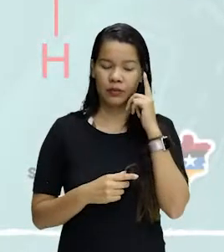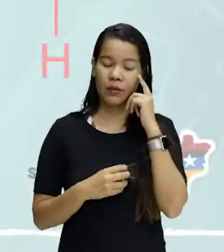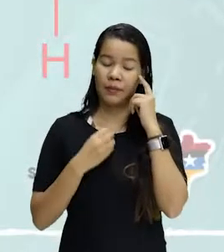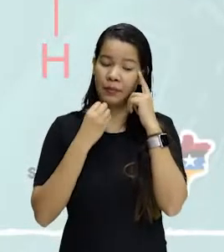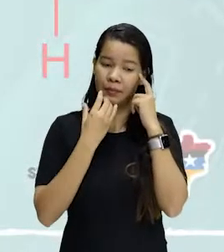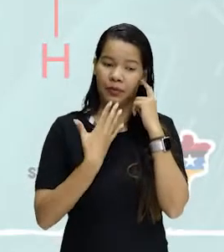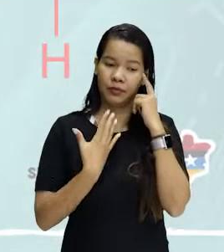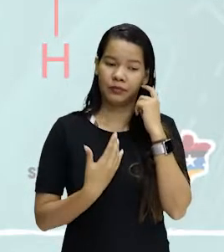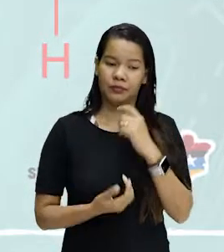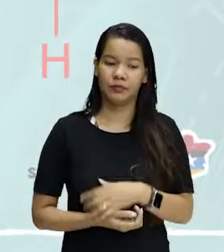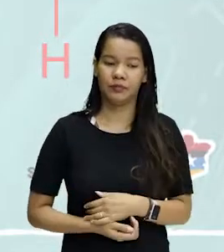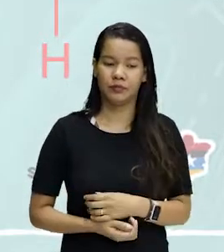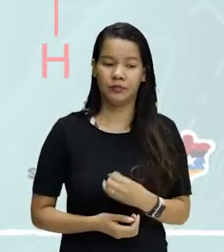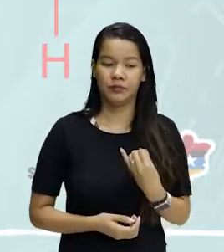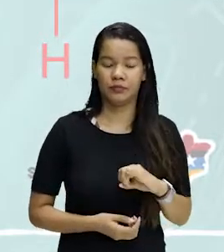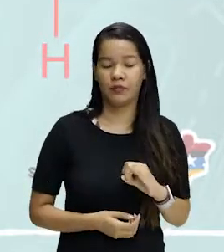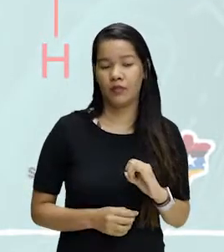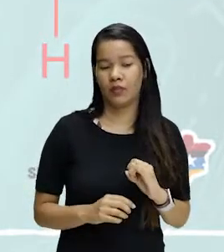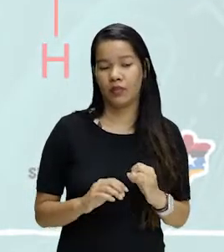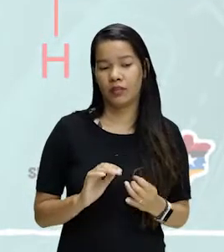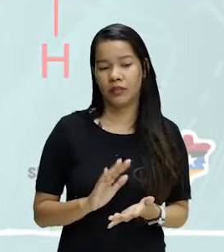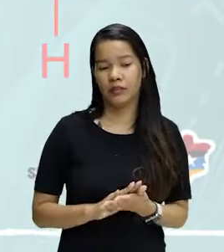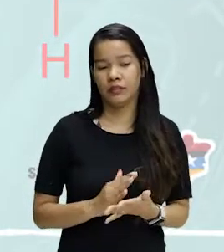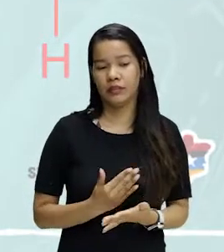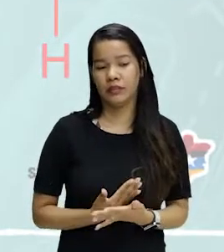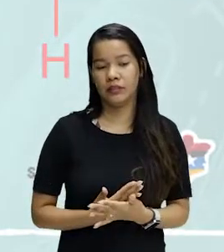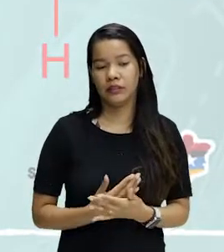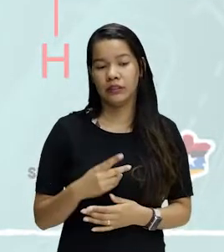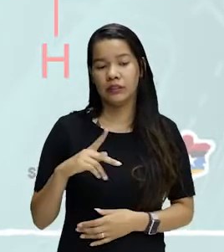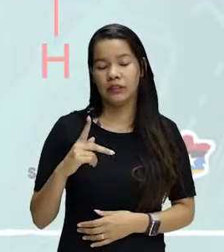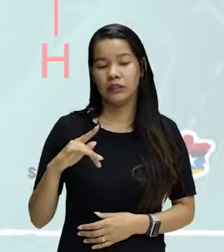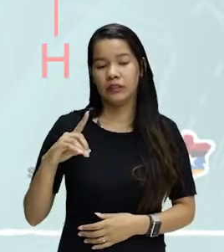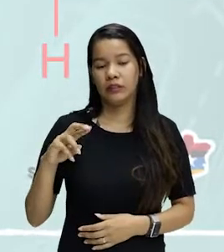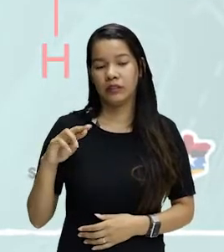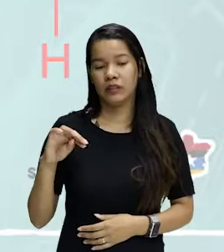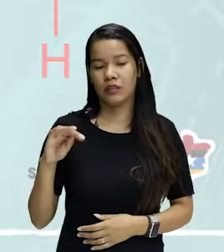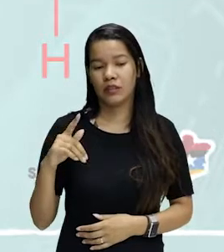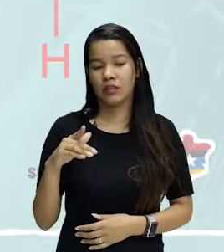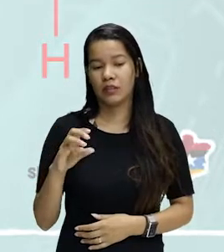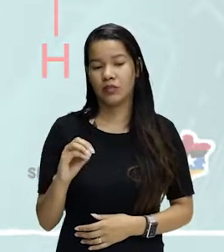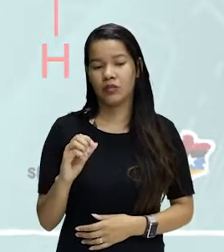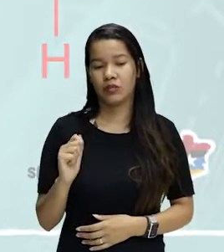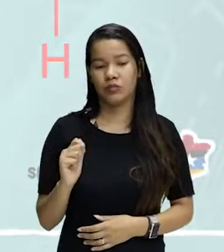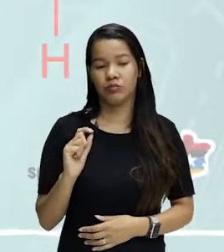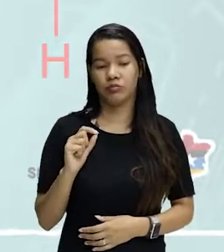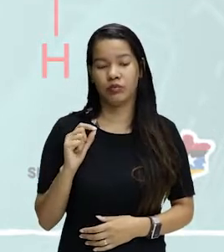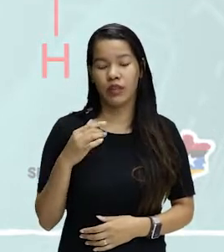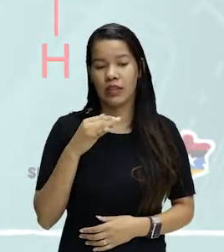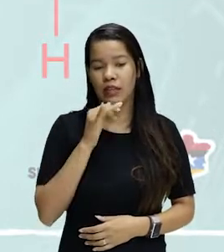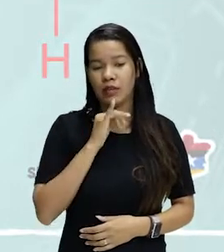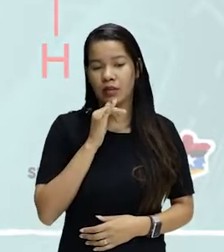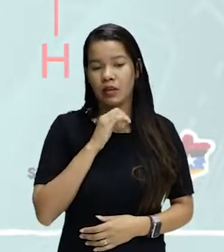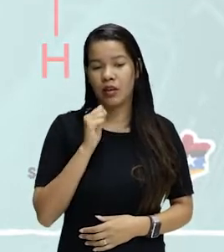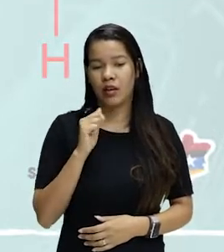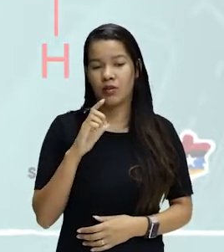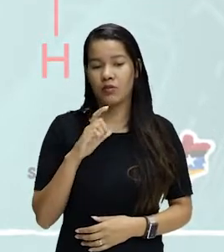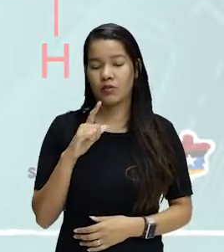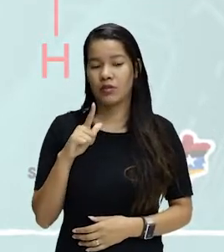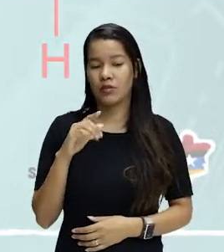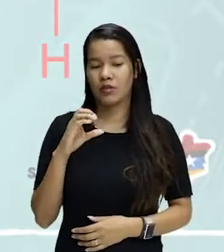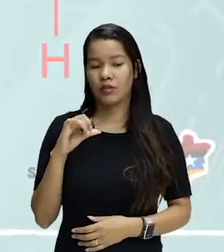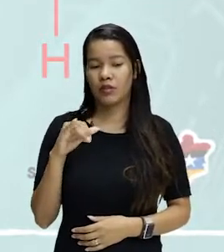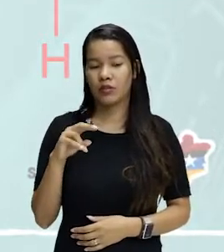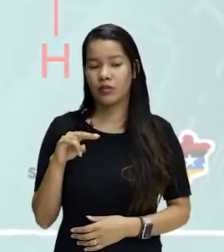Bom, e se for uma hidratação de um propino, ou seja, de um alcino? Bom, essa